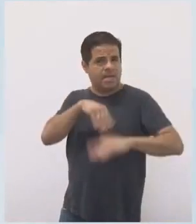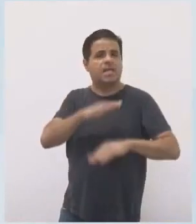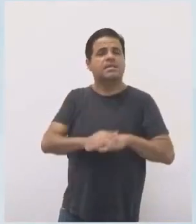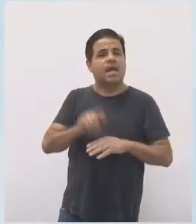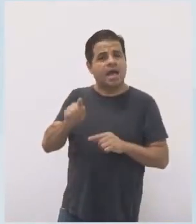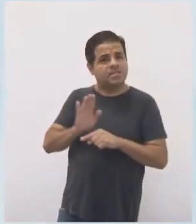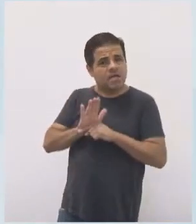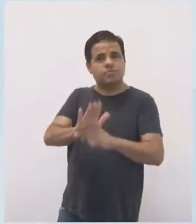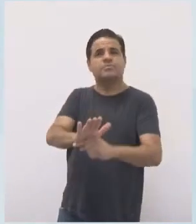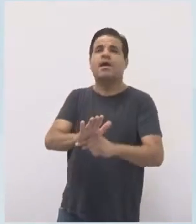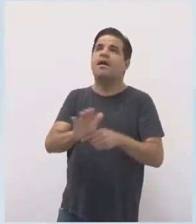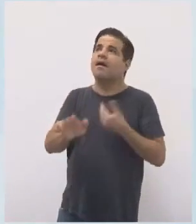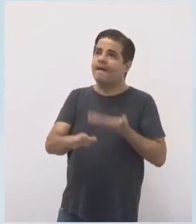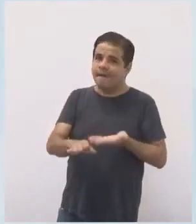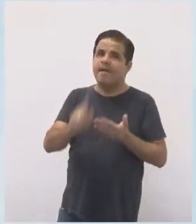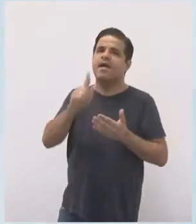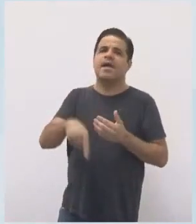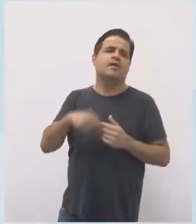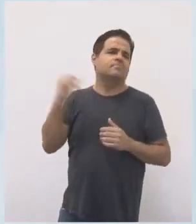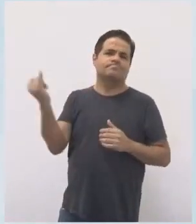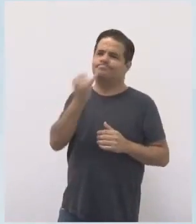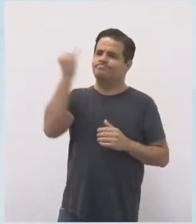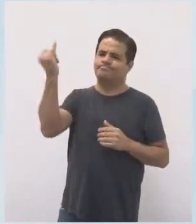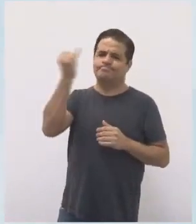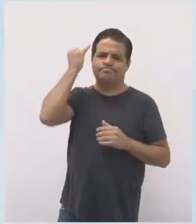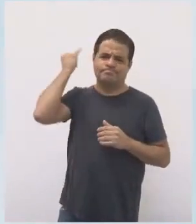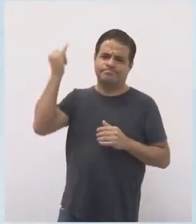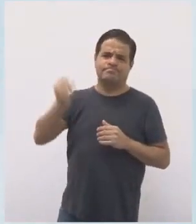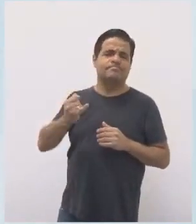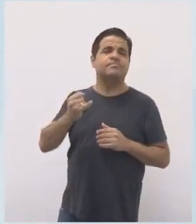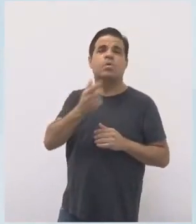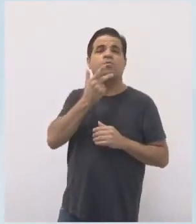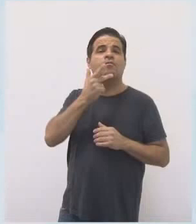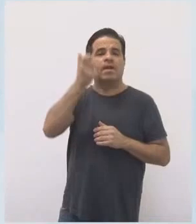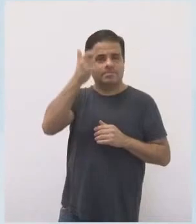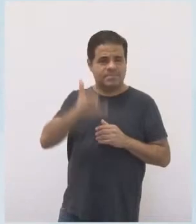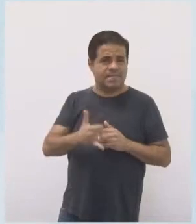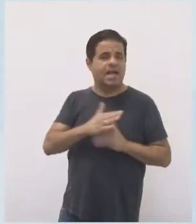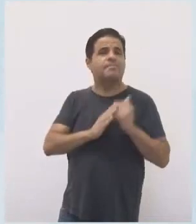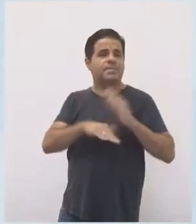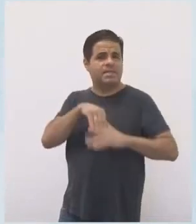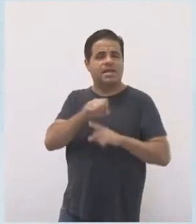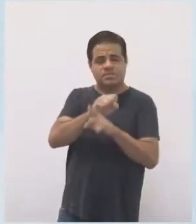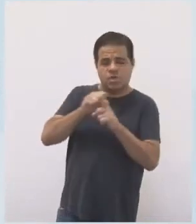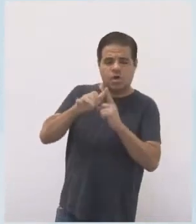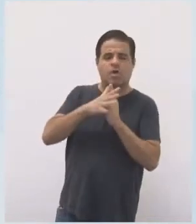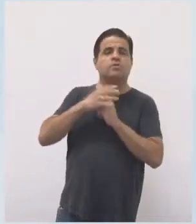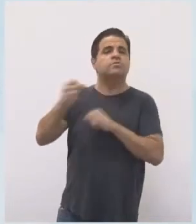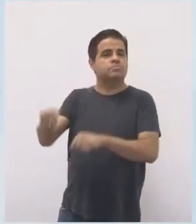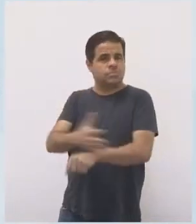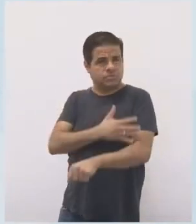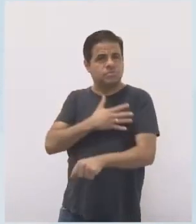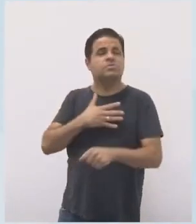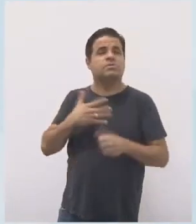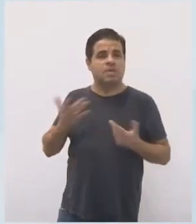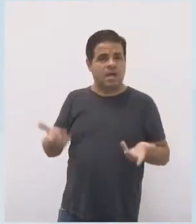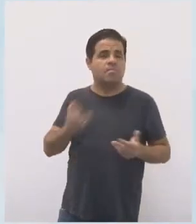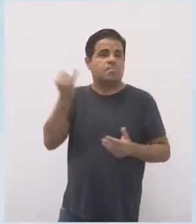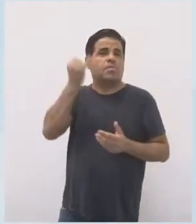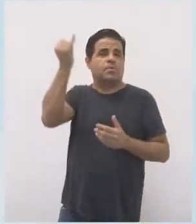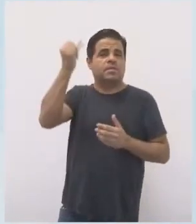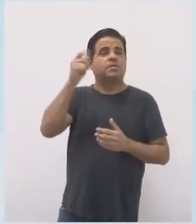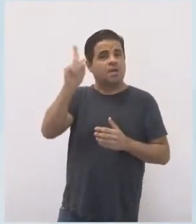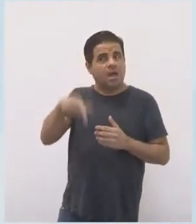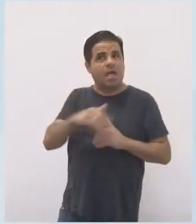pedir ajuda é uma habilidade extremamente importante, né? Quando a gente fala das habilidades socioemocionais, ela é